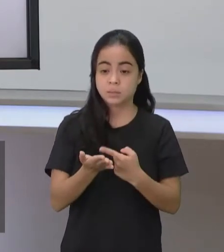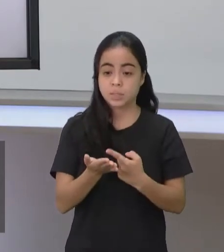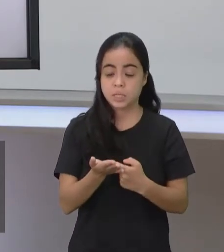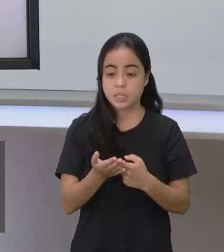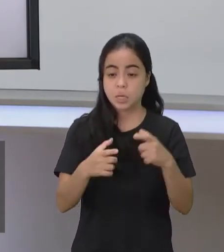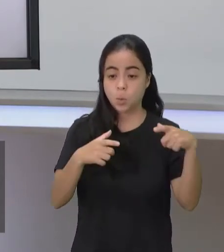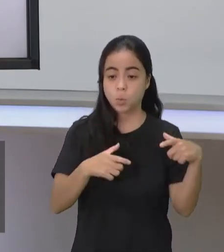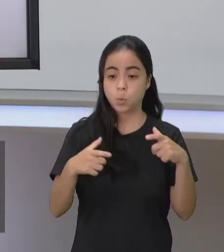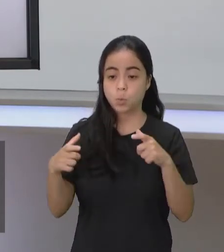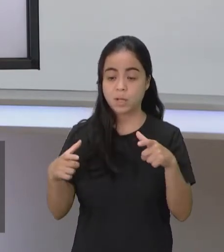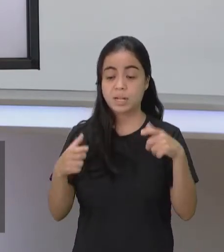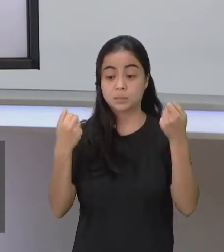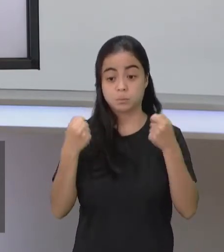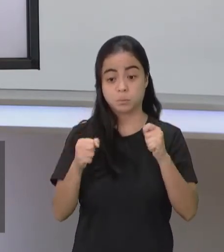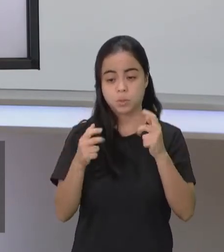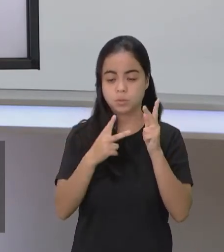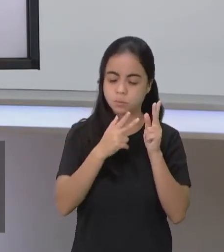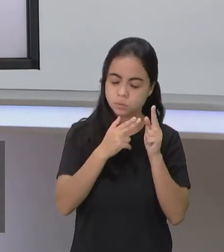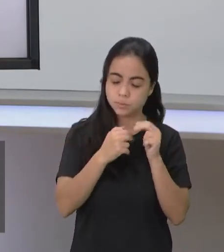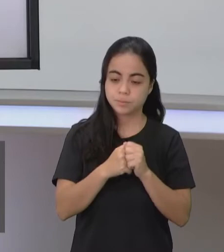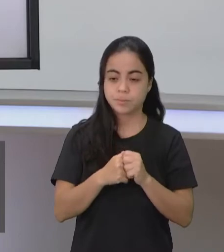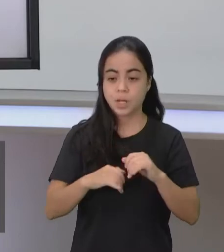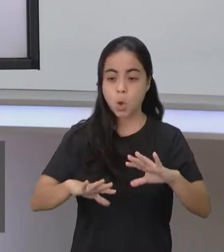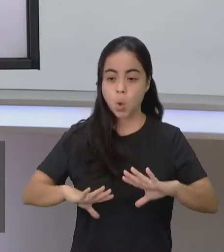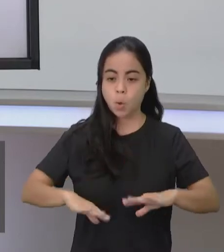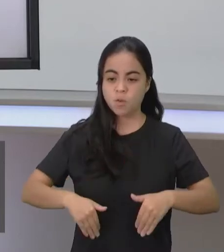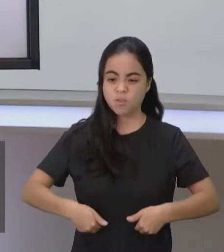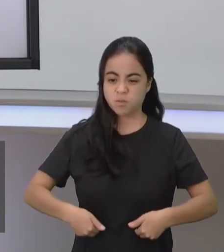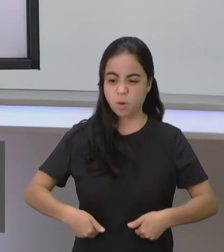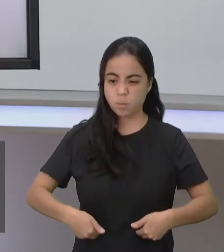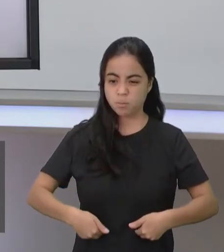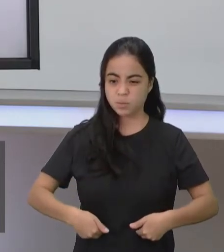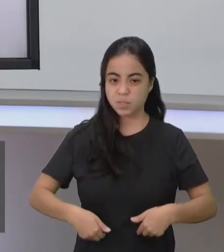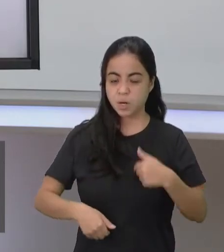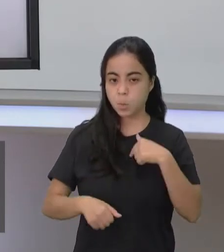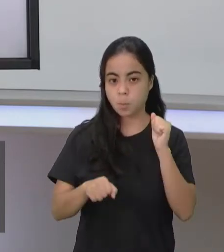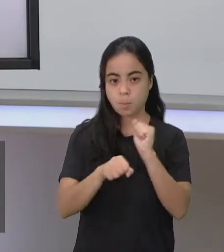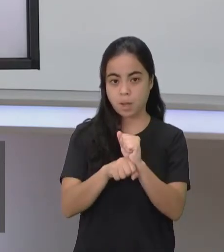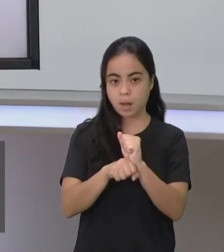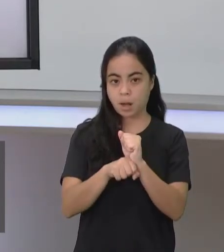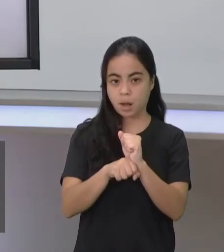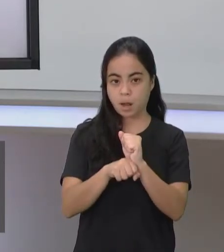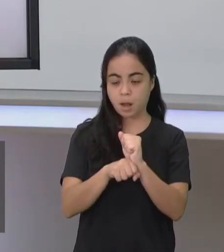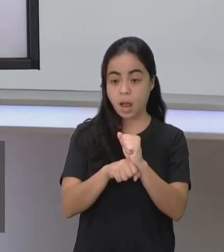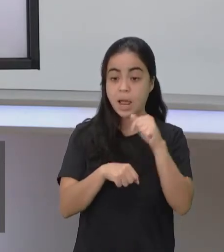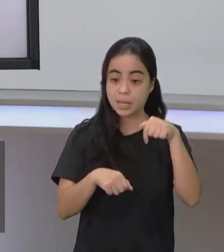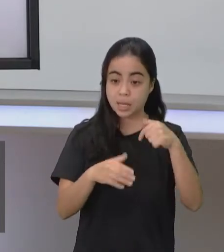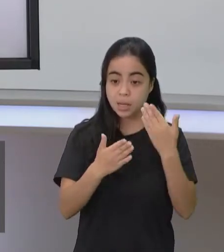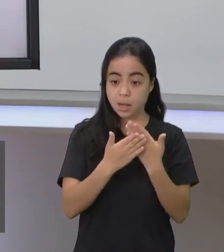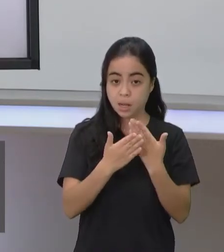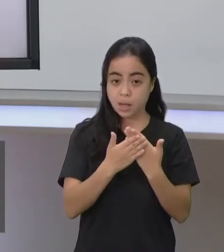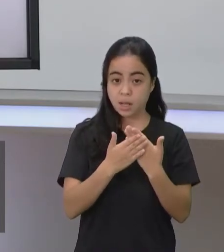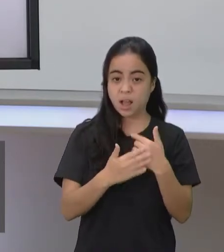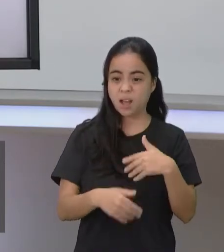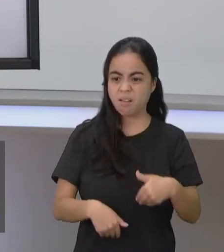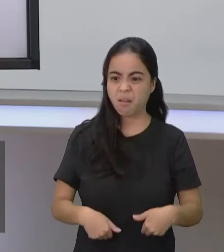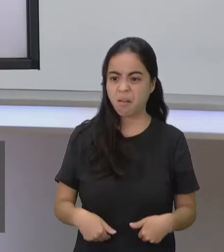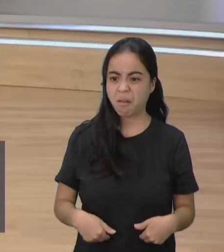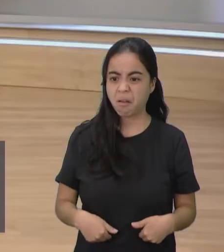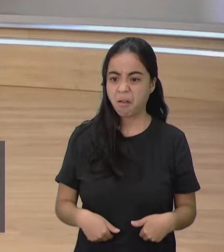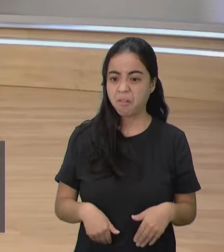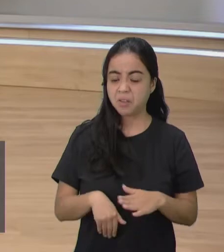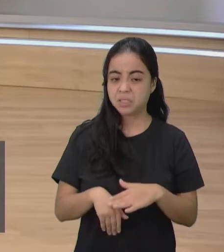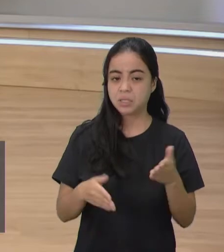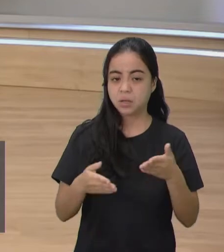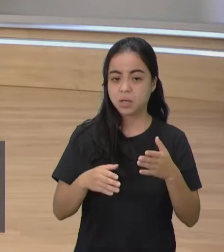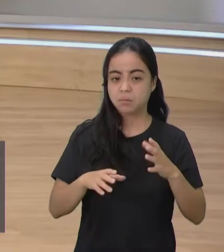para onde a gente vai. Estou com fome. Eu não vou parar no meio da aula aqui e falar, nossa, Thiago, estou com uma fome. Sabe o que eu vou fazer?